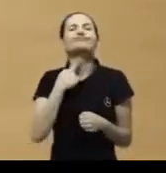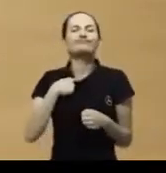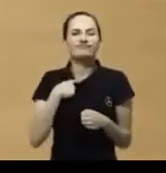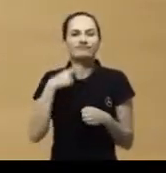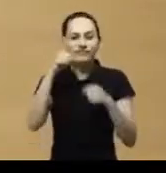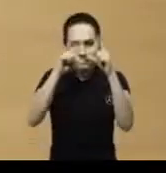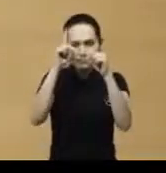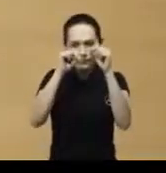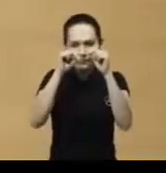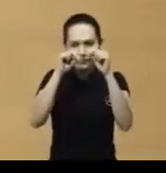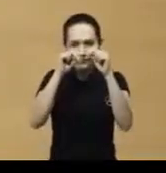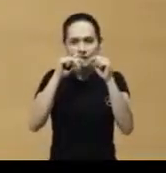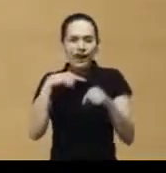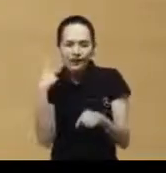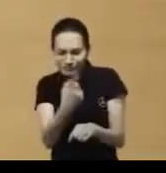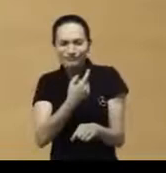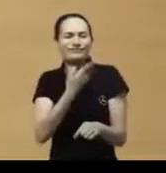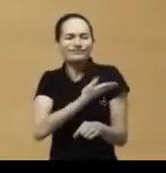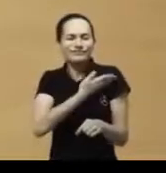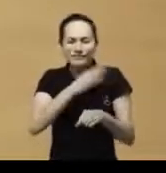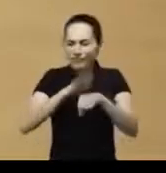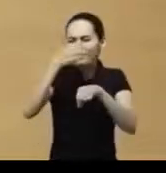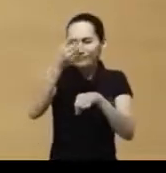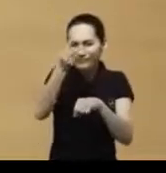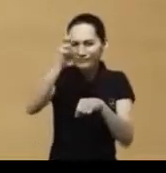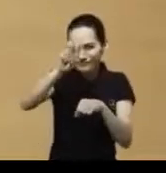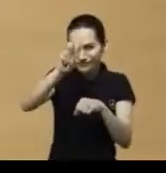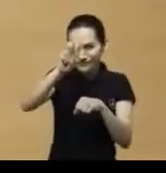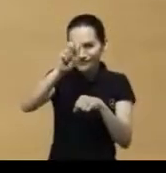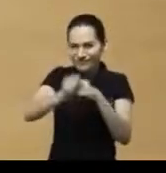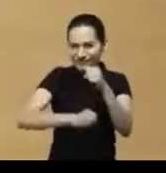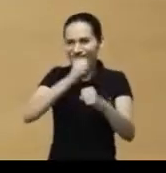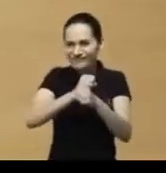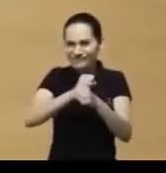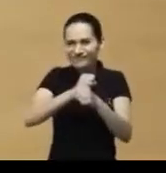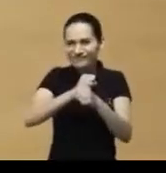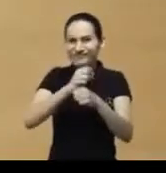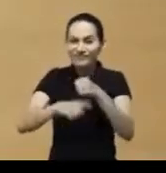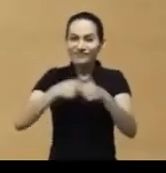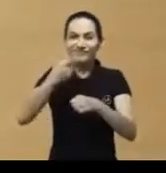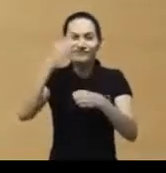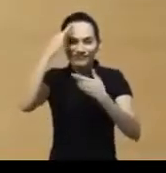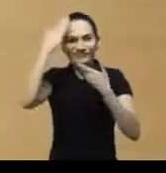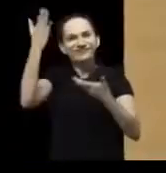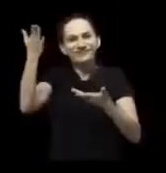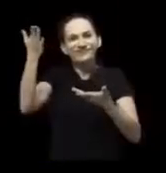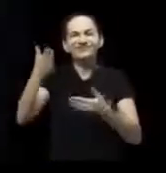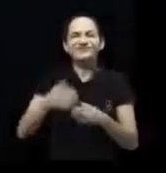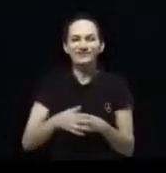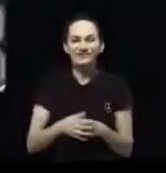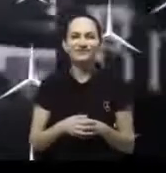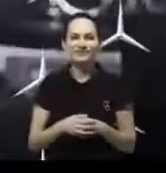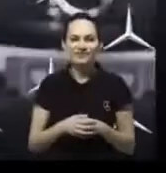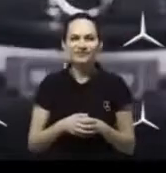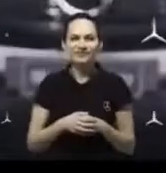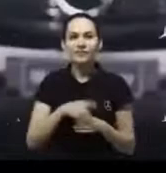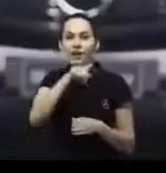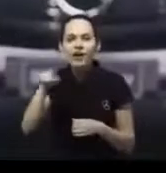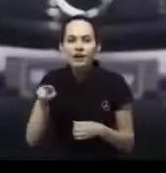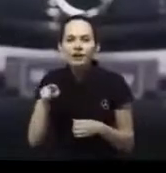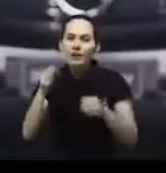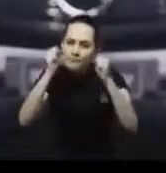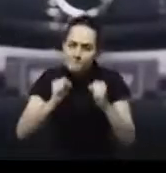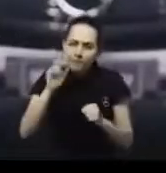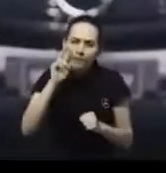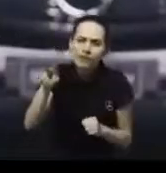Ea todos os seus colegas mais 65 anos de sucesso Muito obrigado e como vocês podem